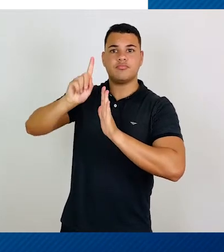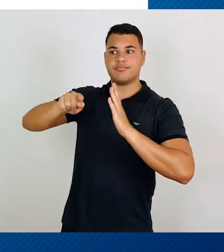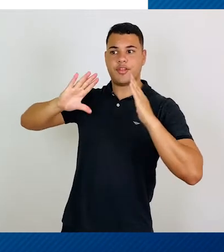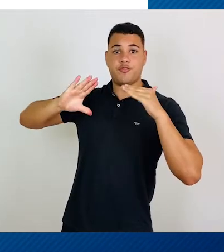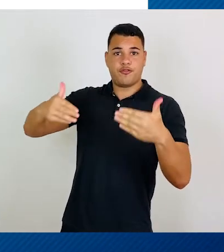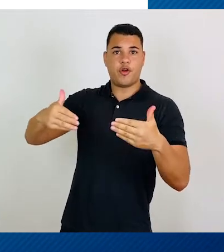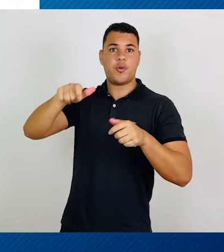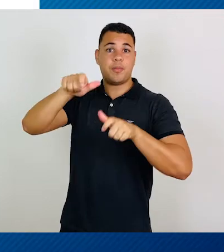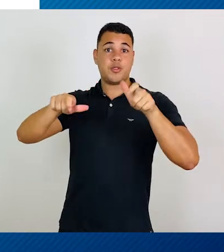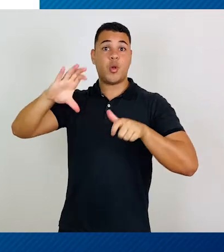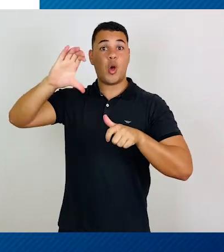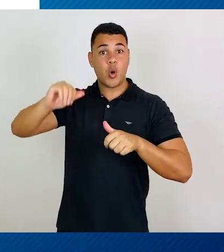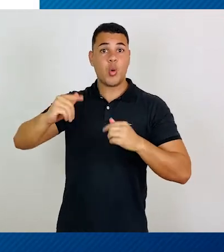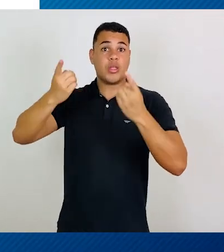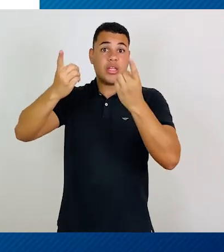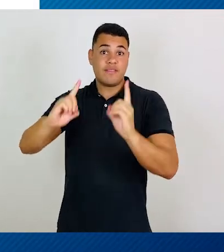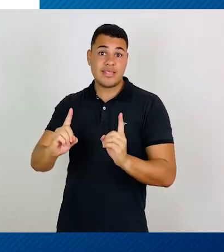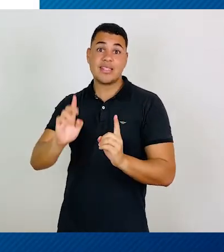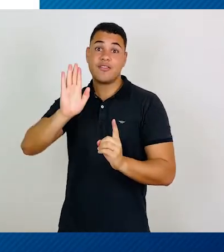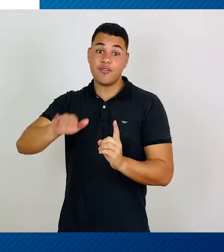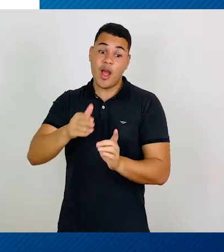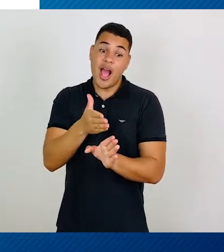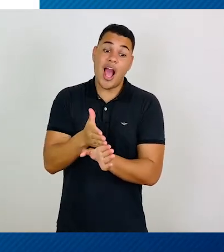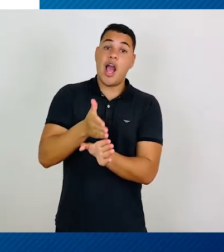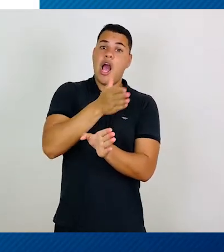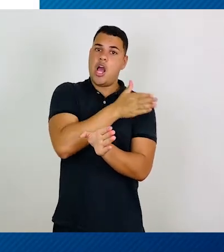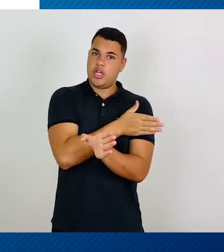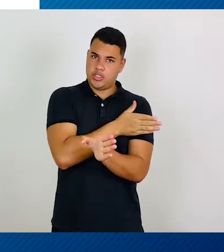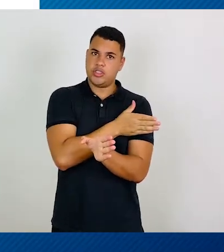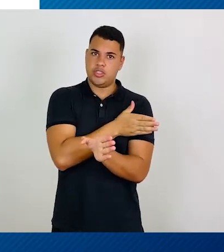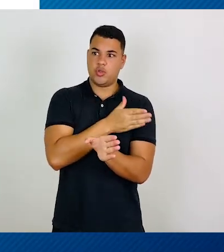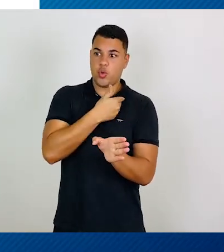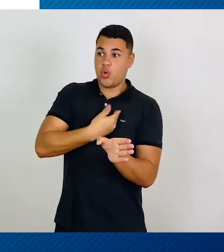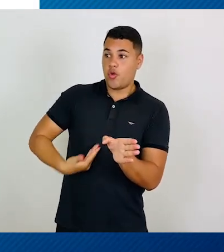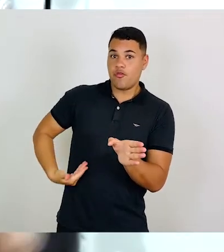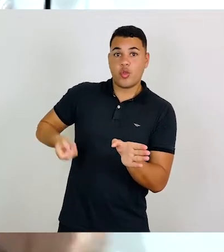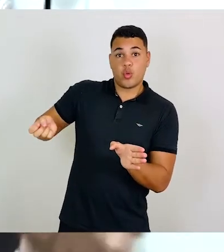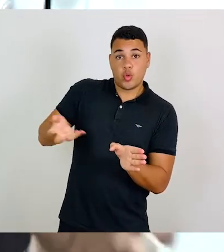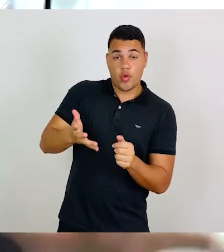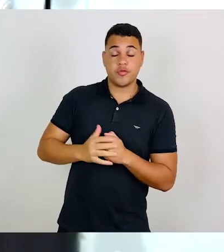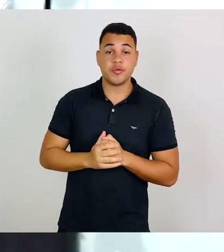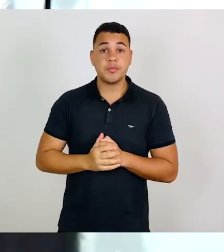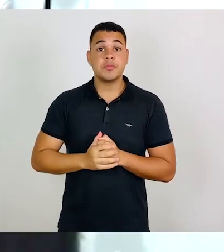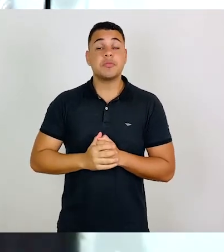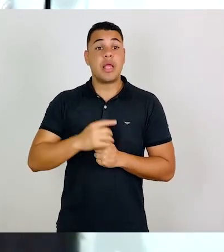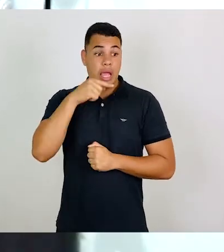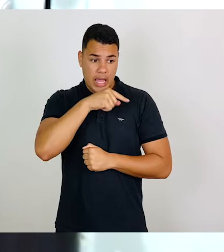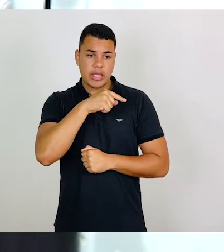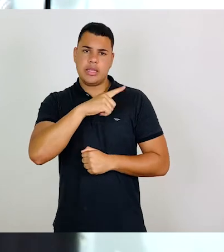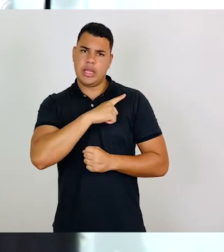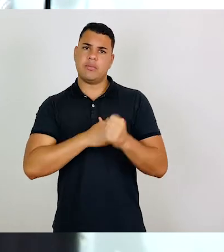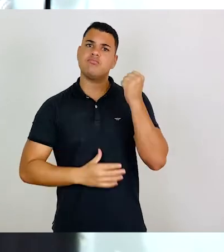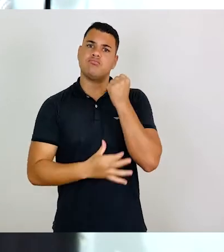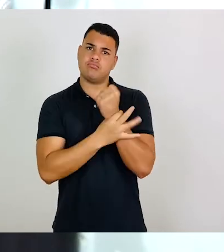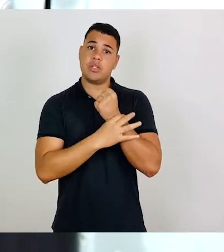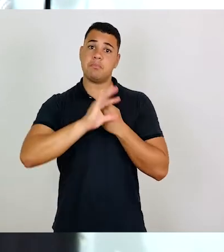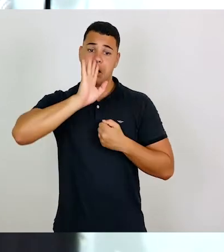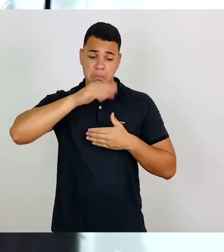de Inclusão e a Política Nacional de Educação Especial na Perspectiva Inclusiva, que são anteriores à atual